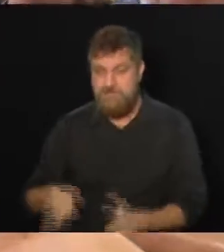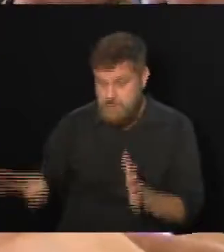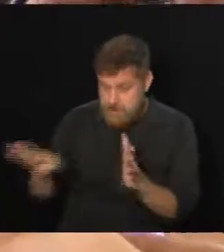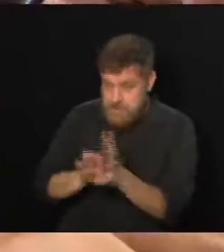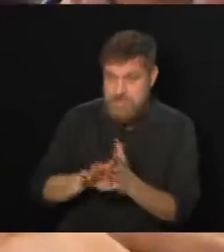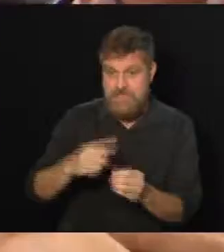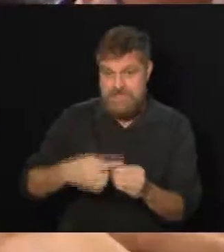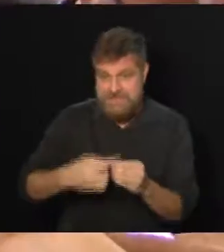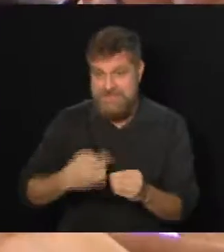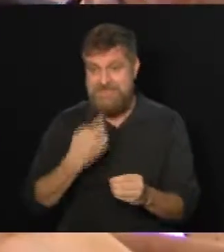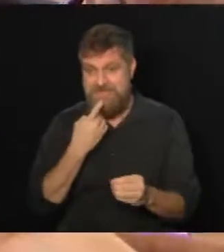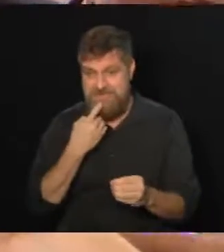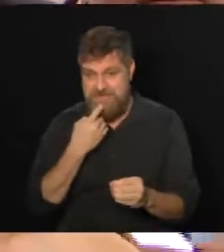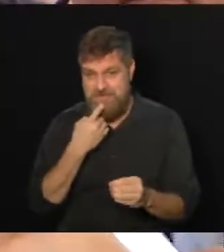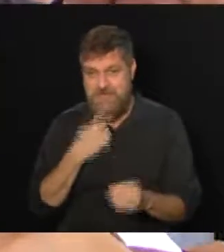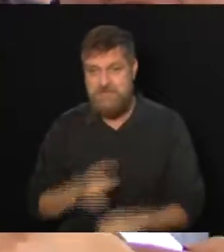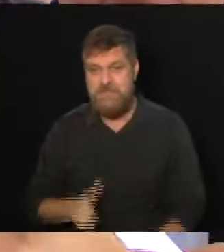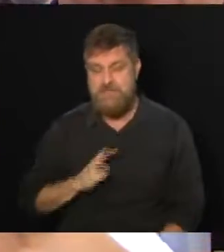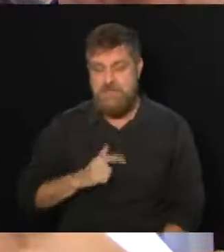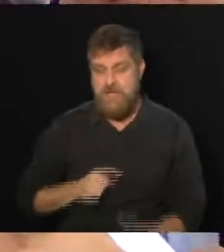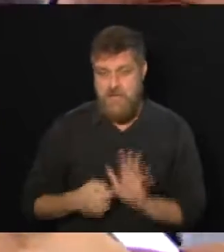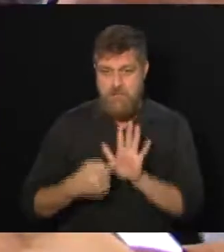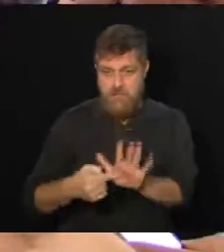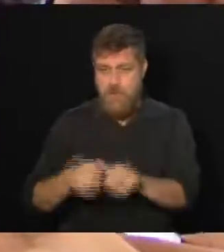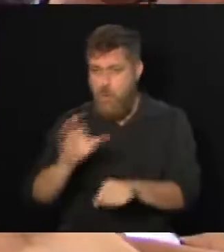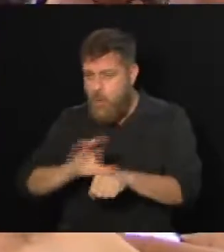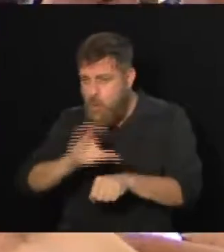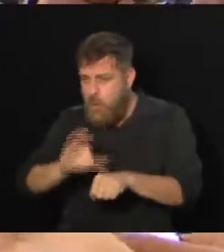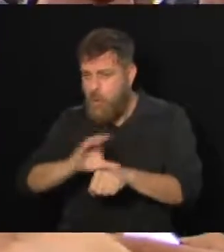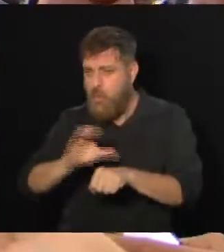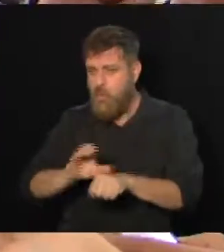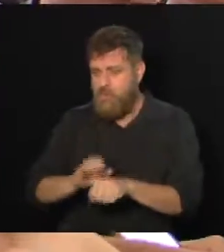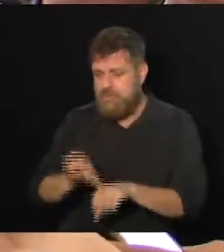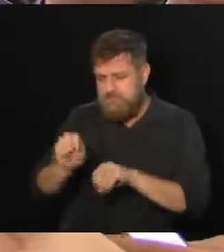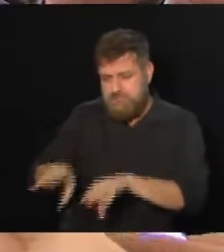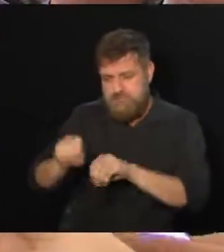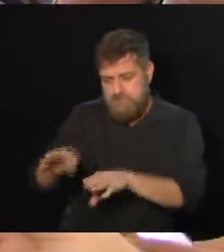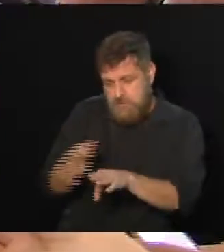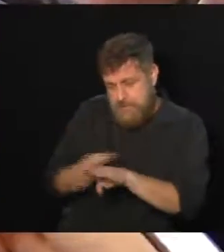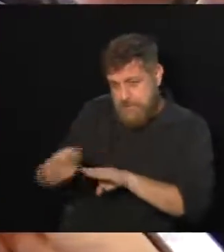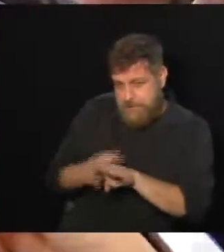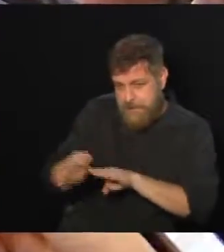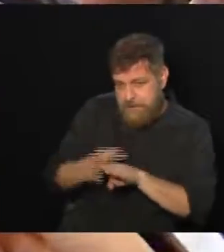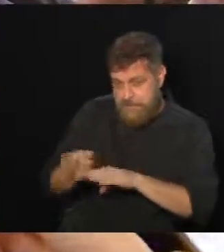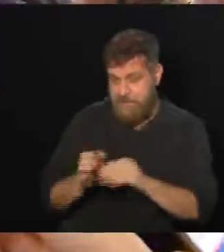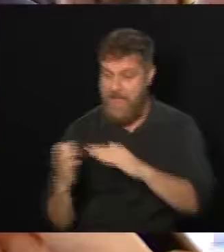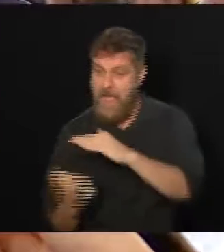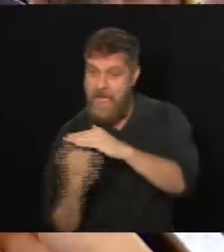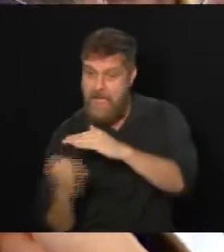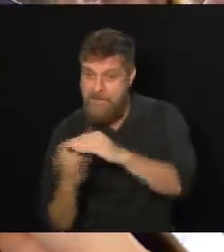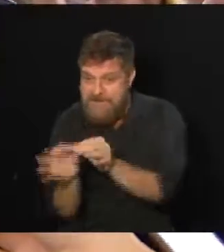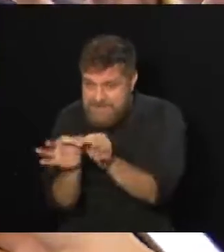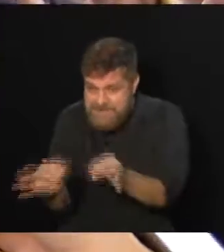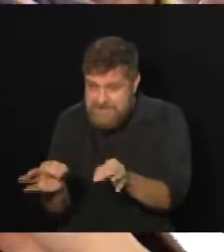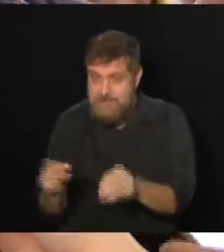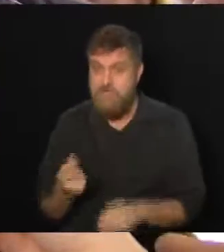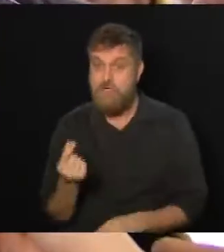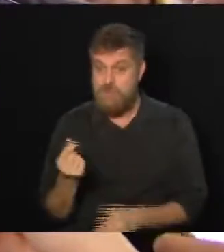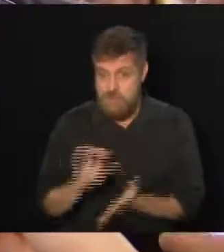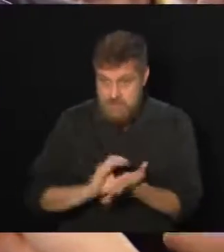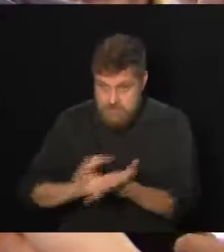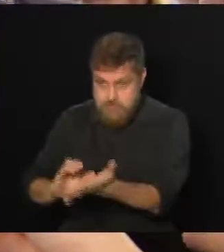interior de São Paulo, aqui em Campinas, oferecendo cursos de qualificação, orientação para o empreendedorismo, crédito